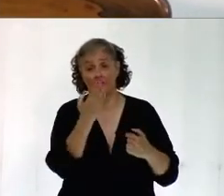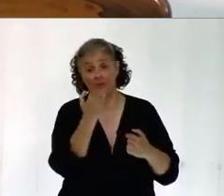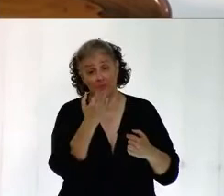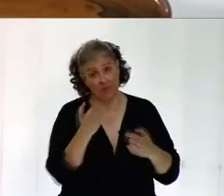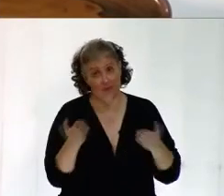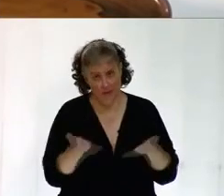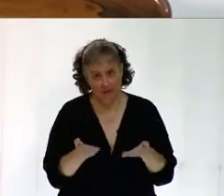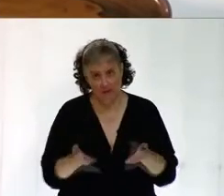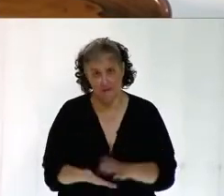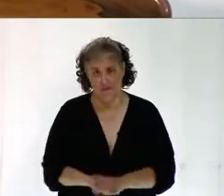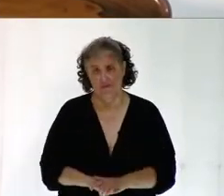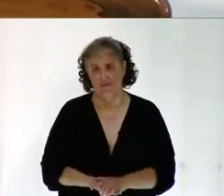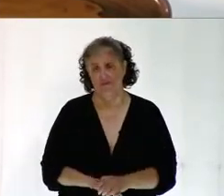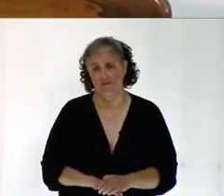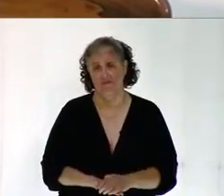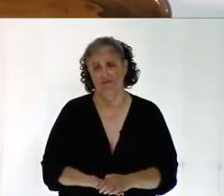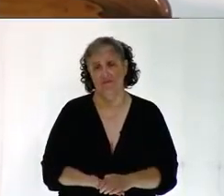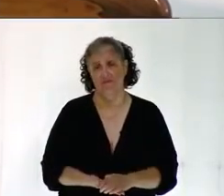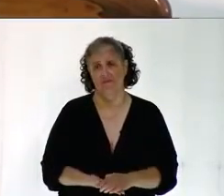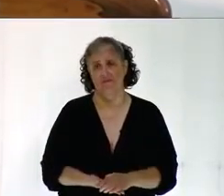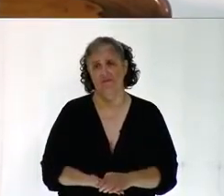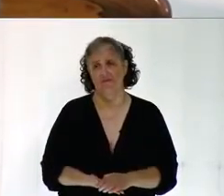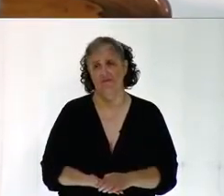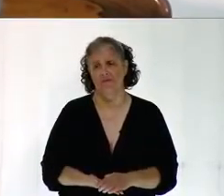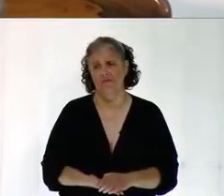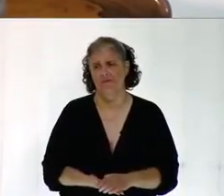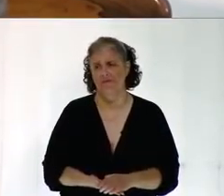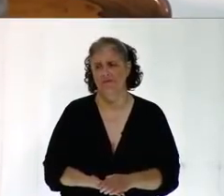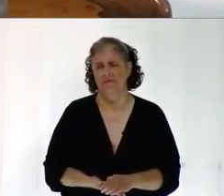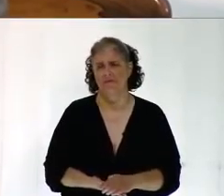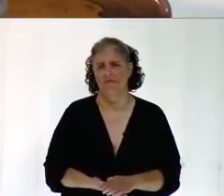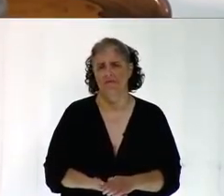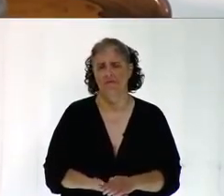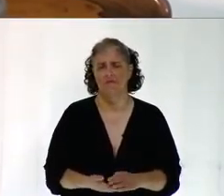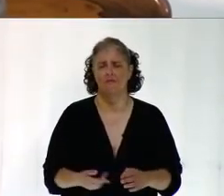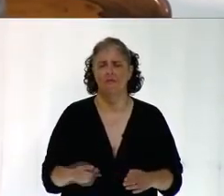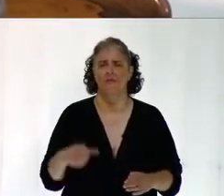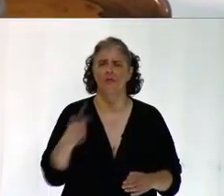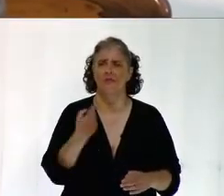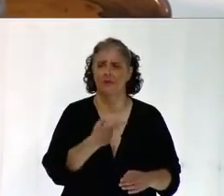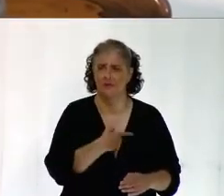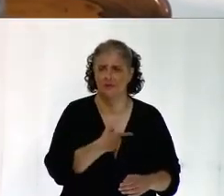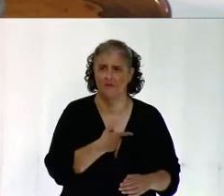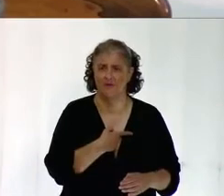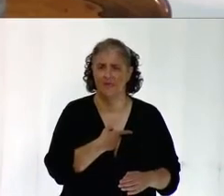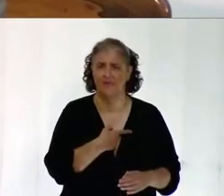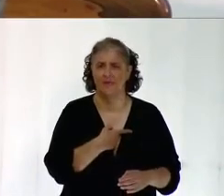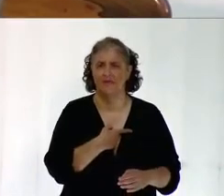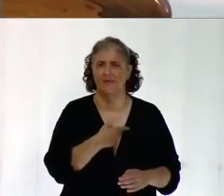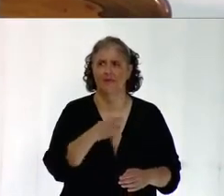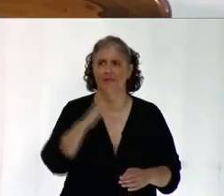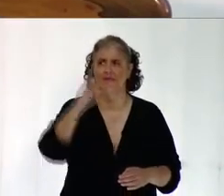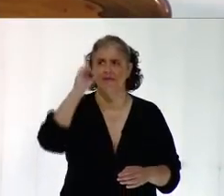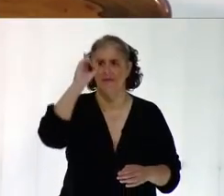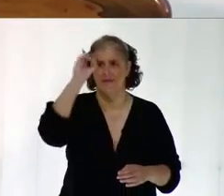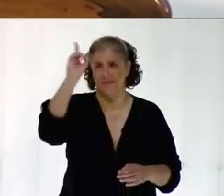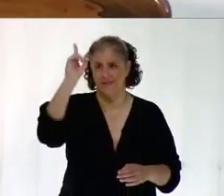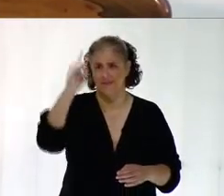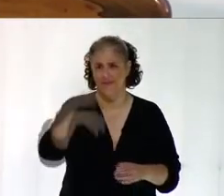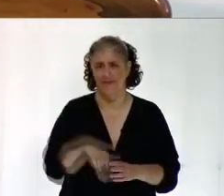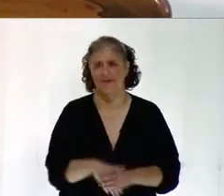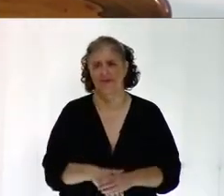atende vamos resolver mas meus irmãos deus não